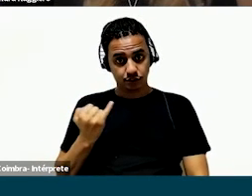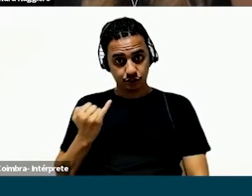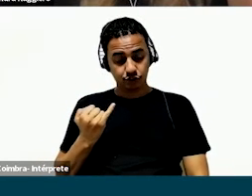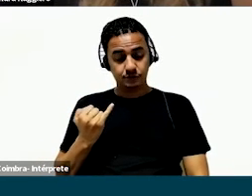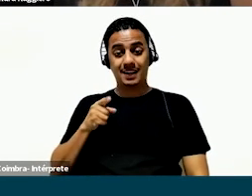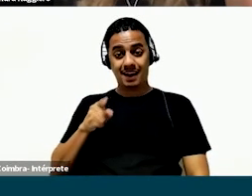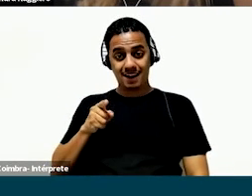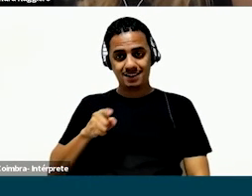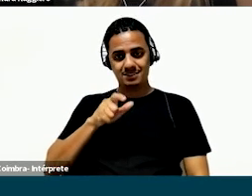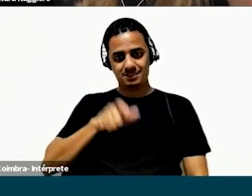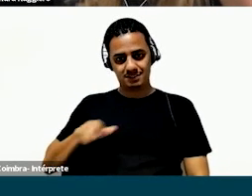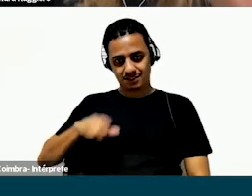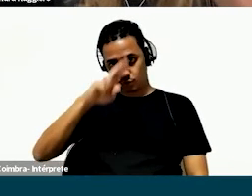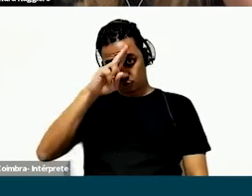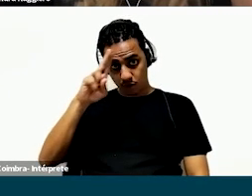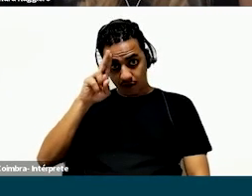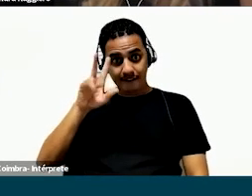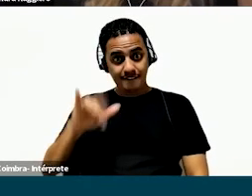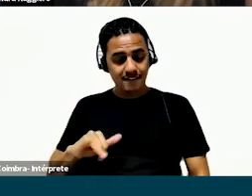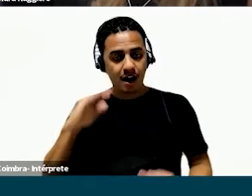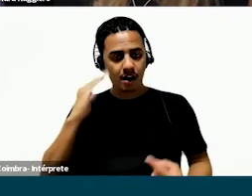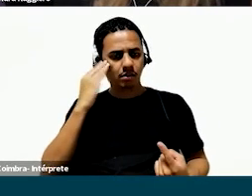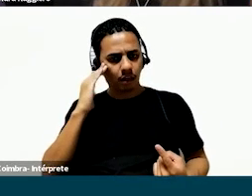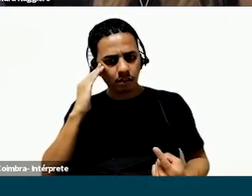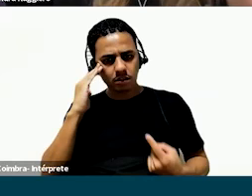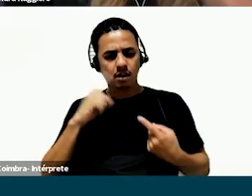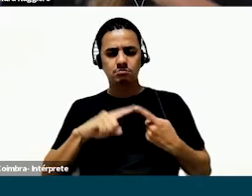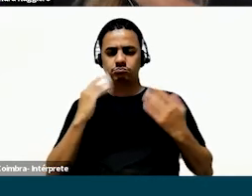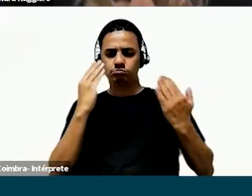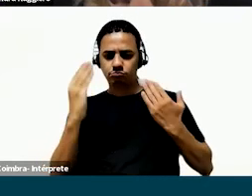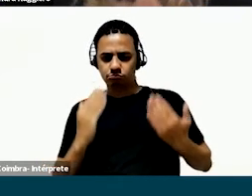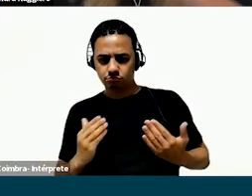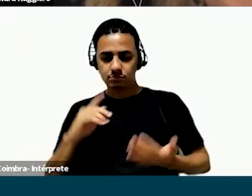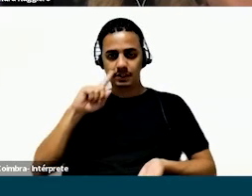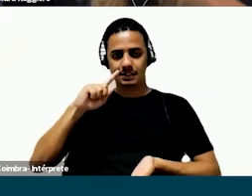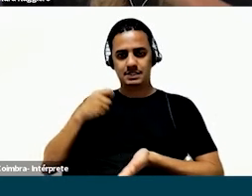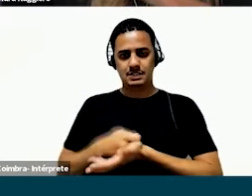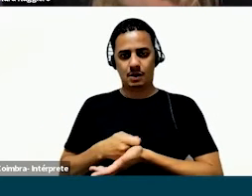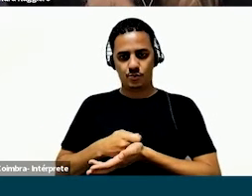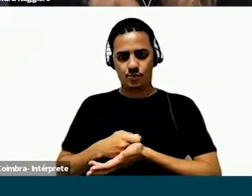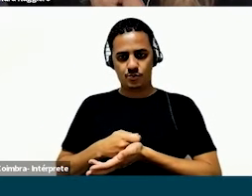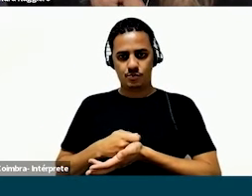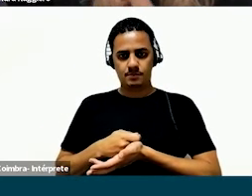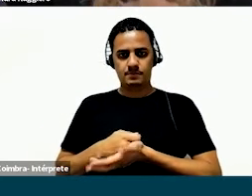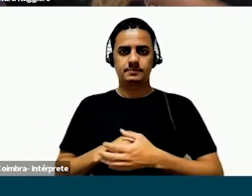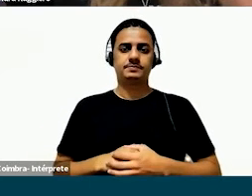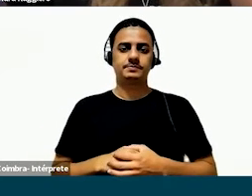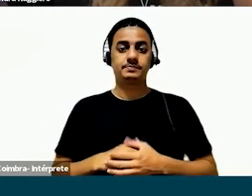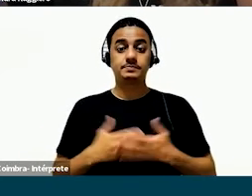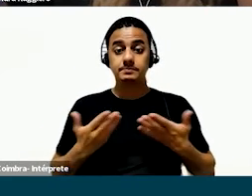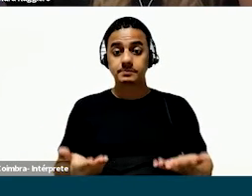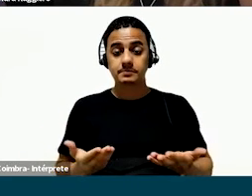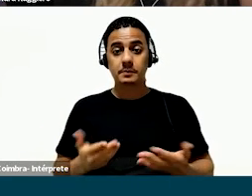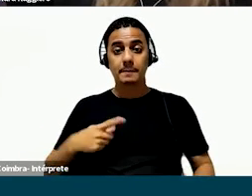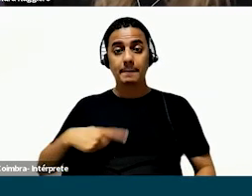usuárias, por sua vez, vão, então, interpretar, analisar e tomar as decisões.